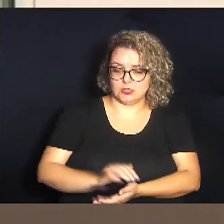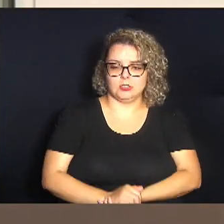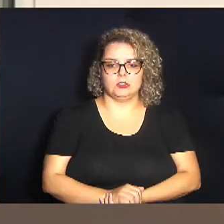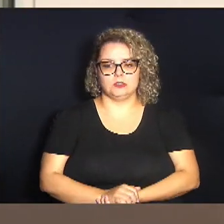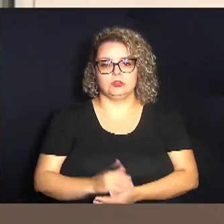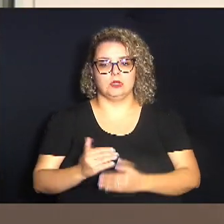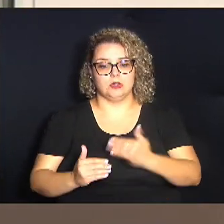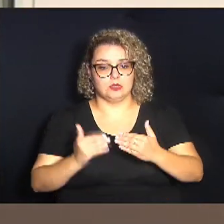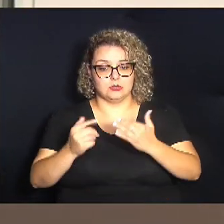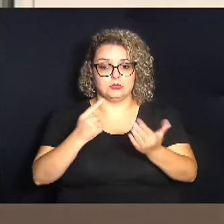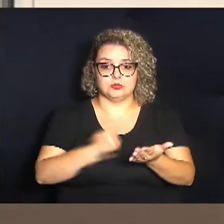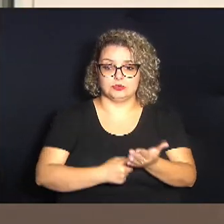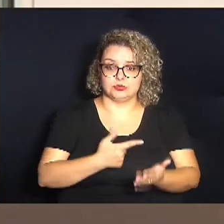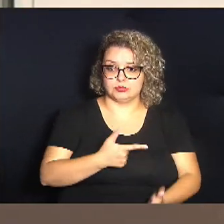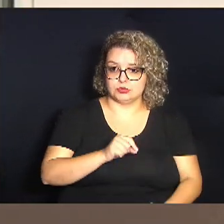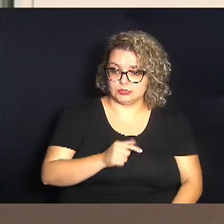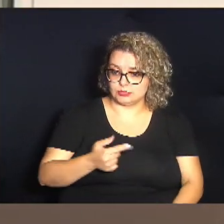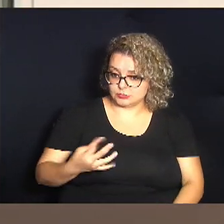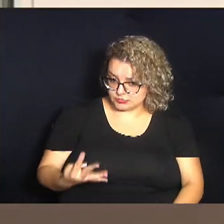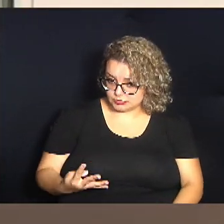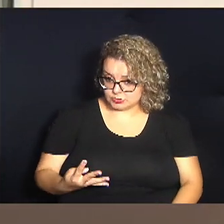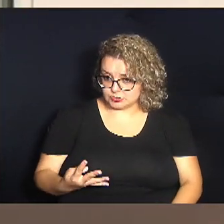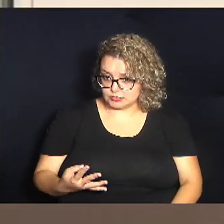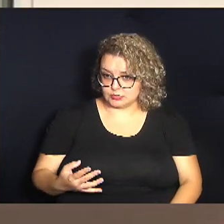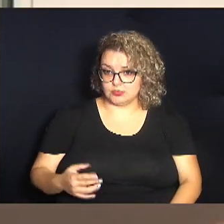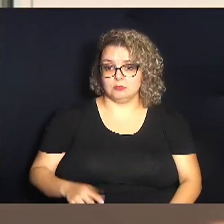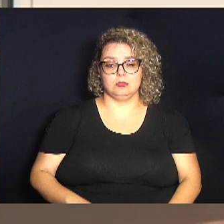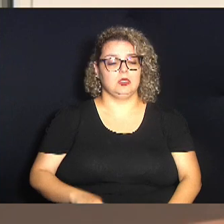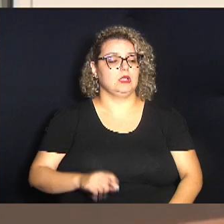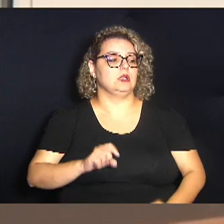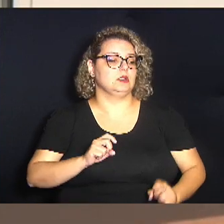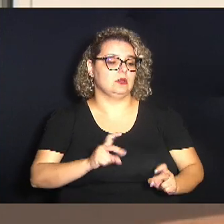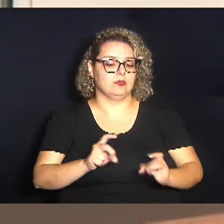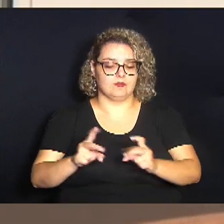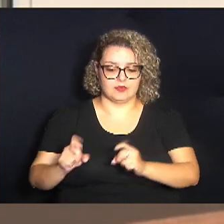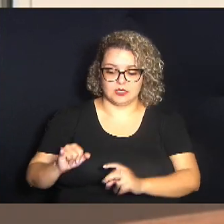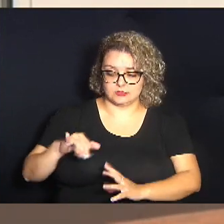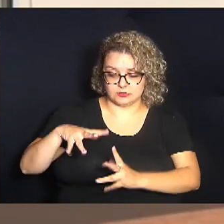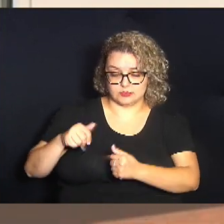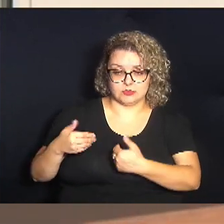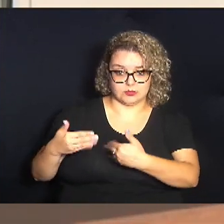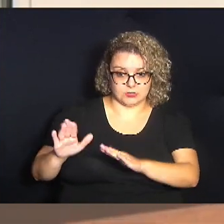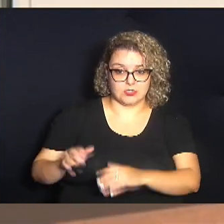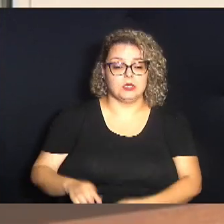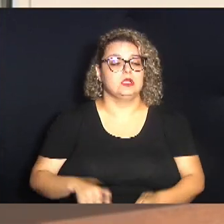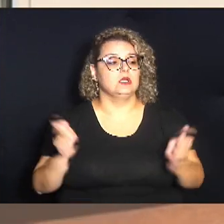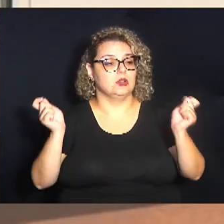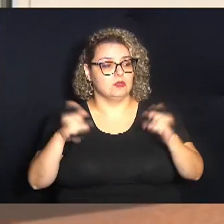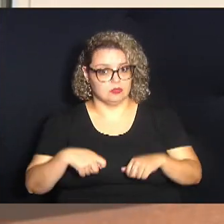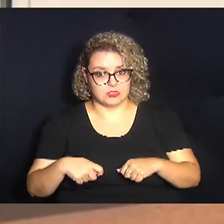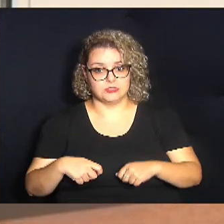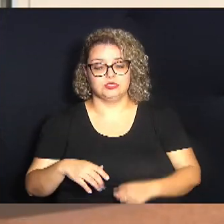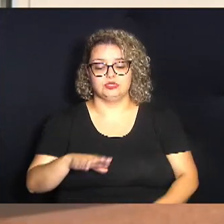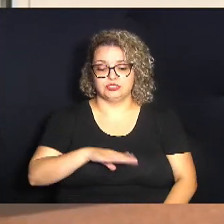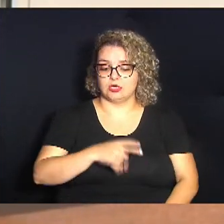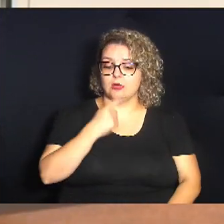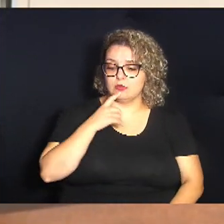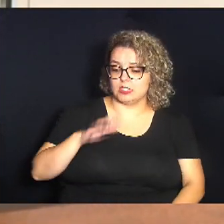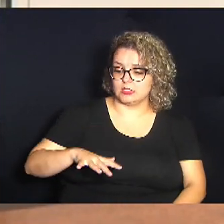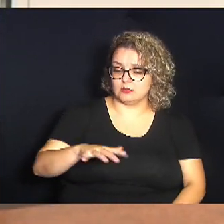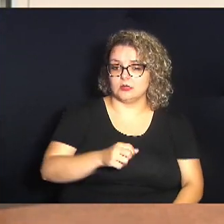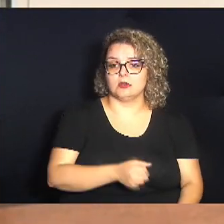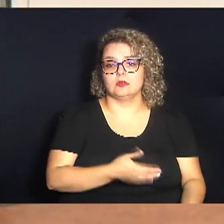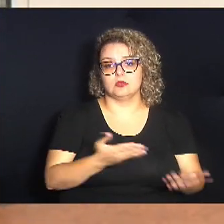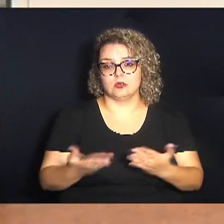construção da agenda de 2024 para o comércio exterior e capacitação de pessoas de Campinas e região, foram apresentadas